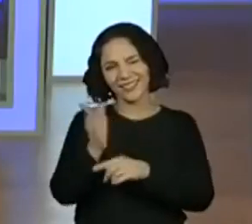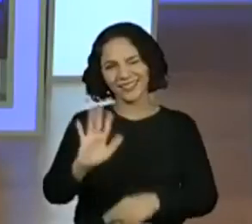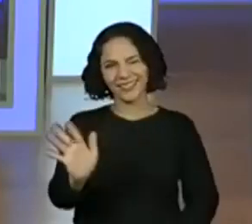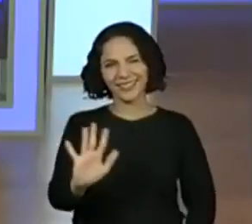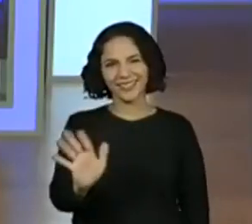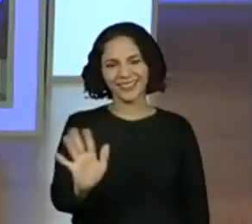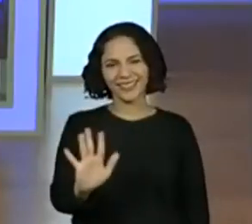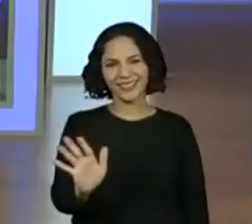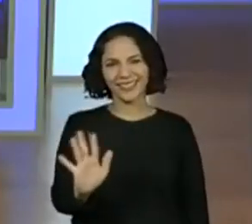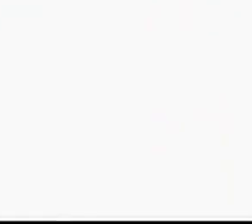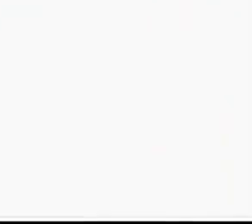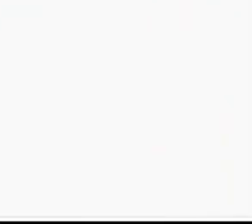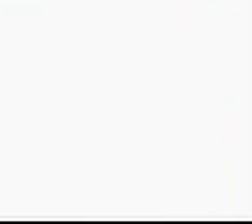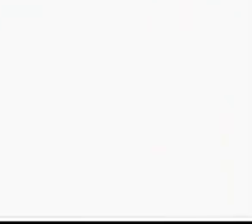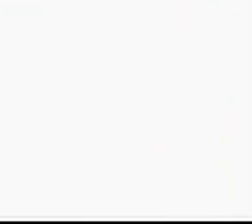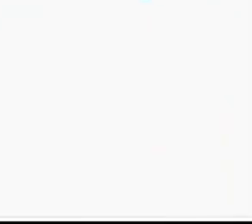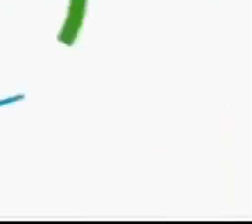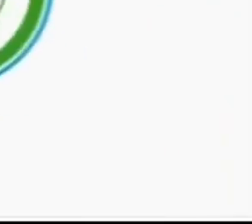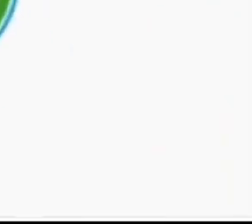Tchau. Tchau.